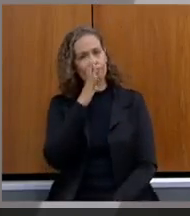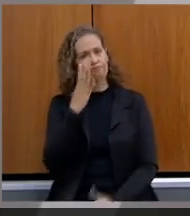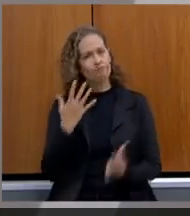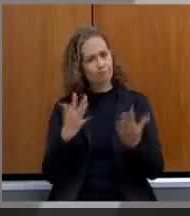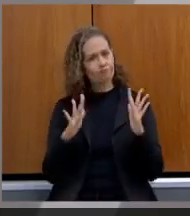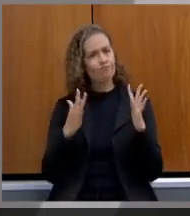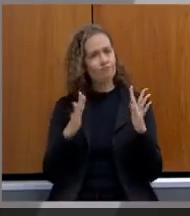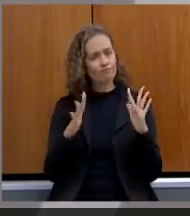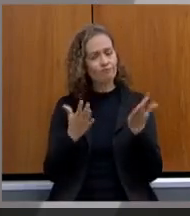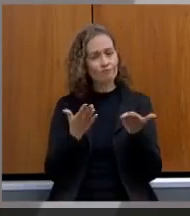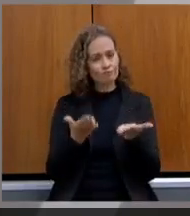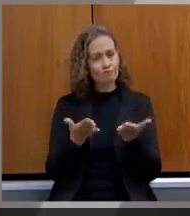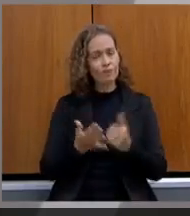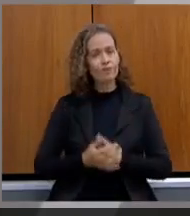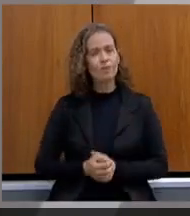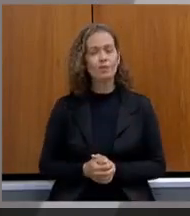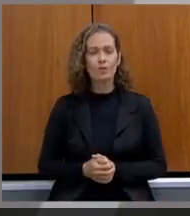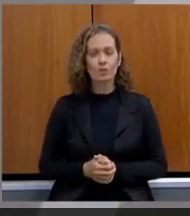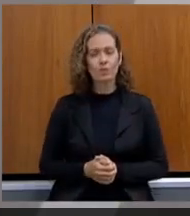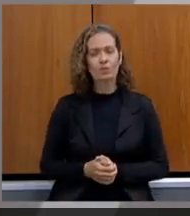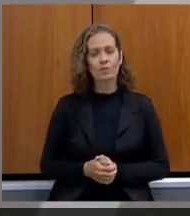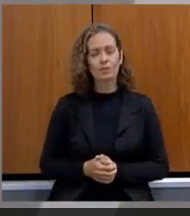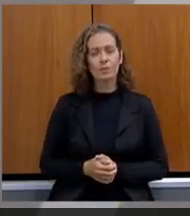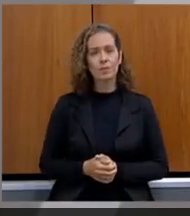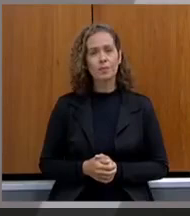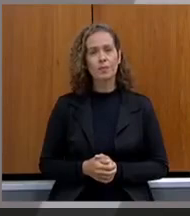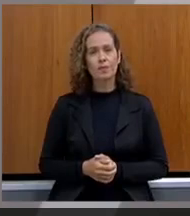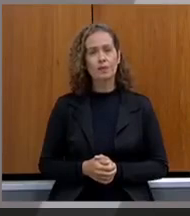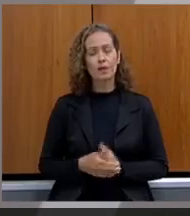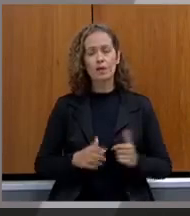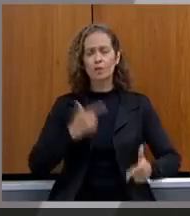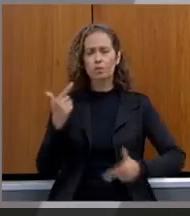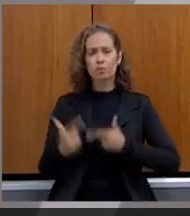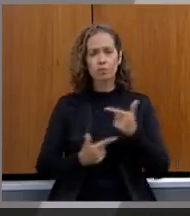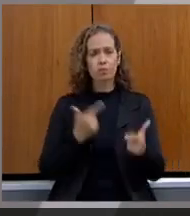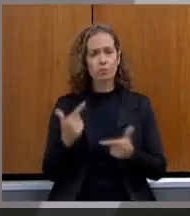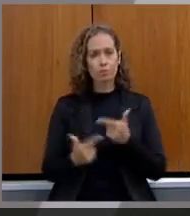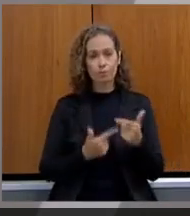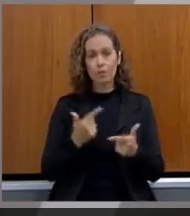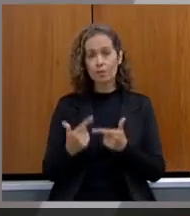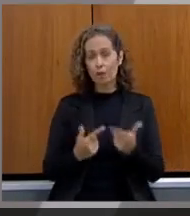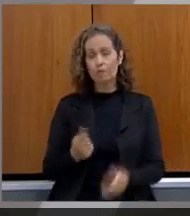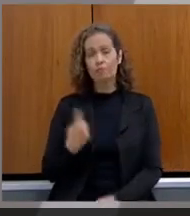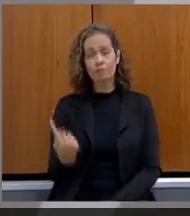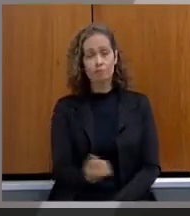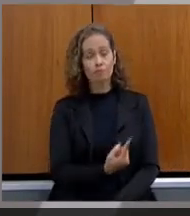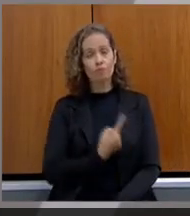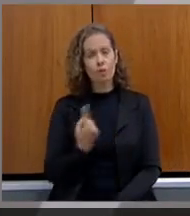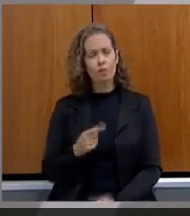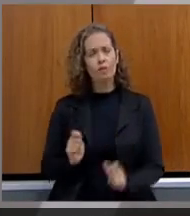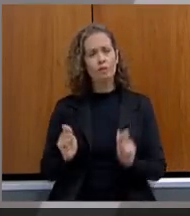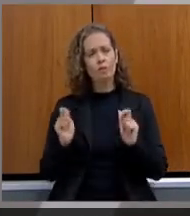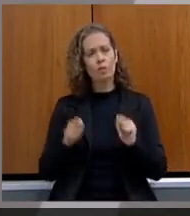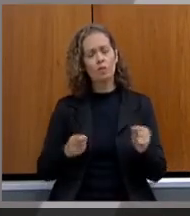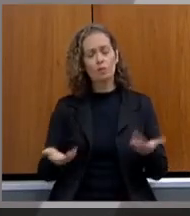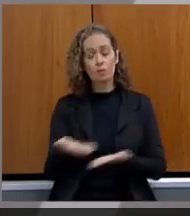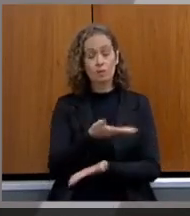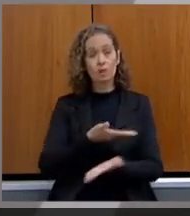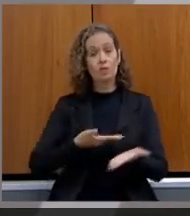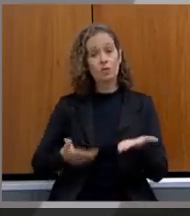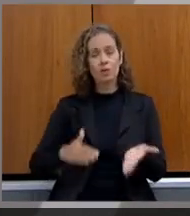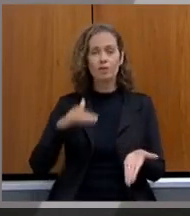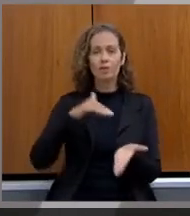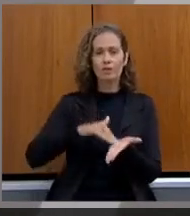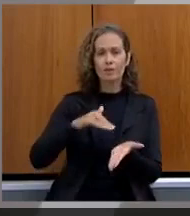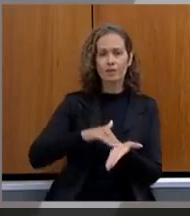sabe essa essa essa esse trabalho e que a gente pode dividir com a